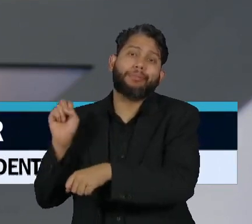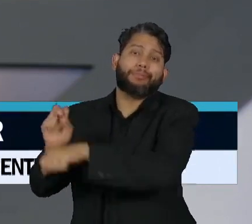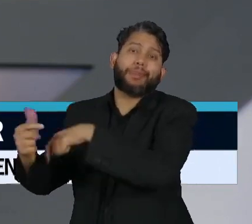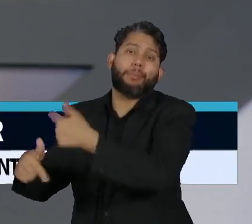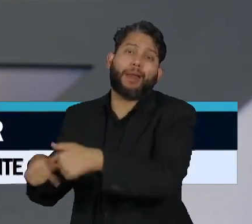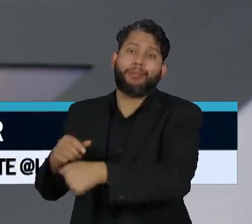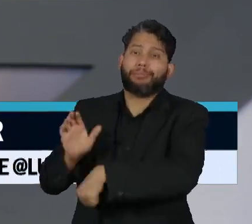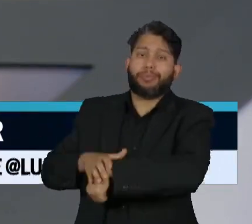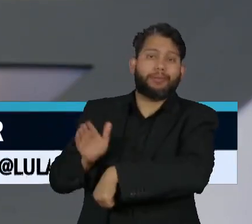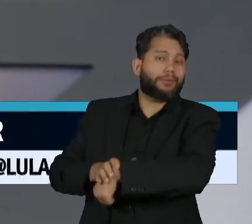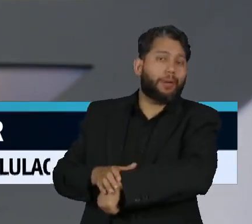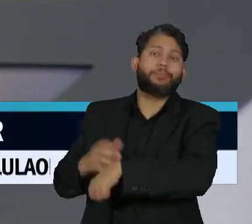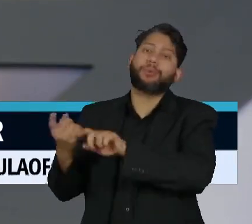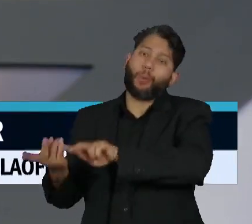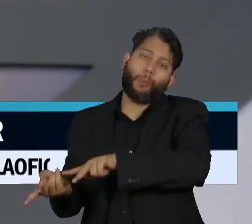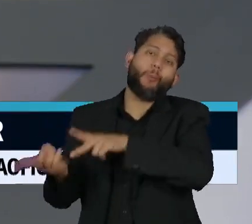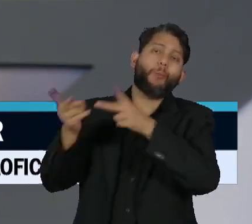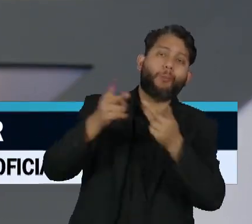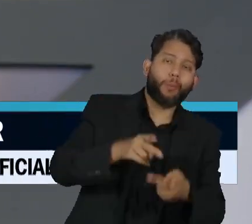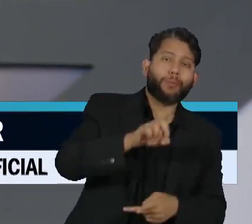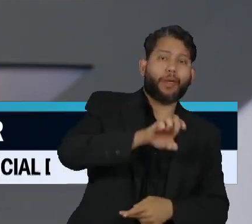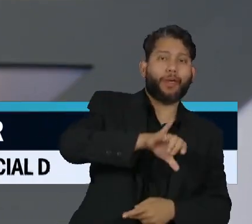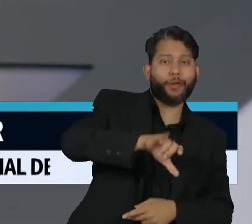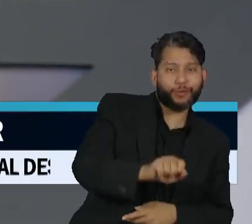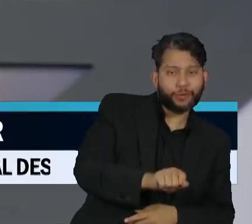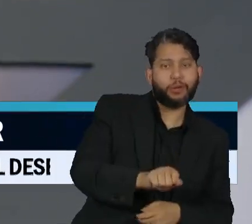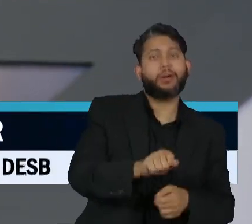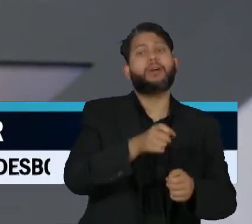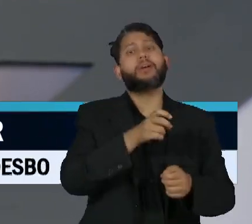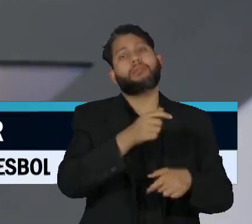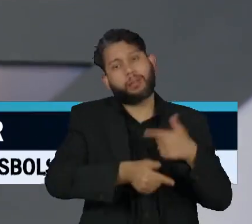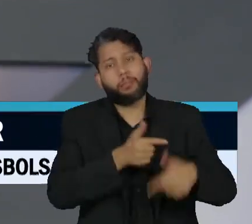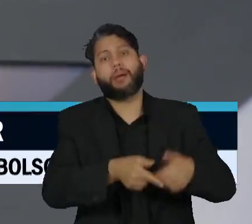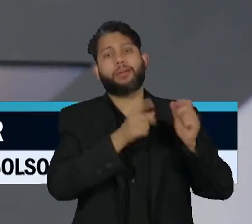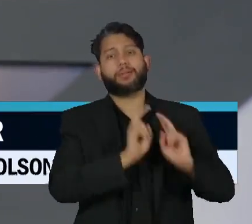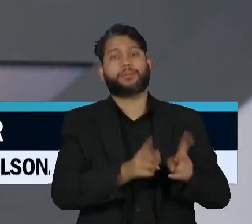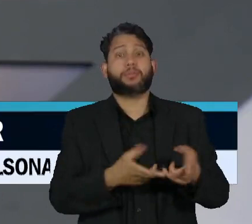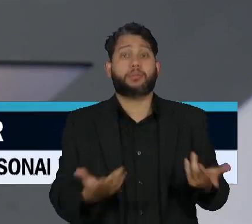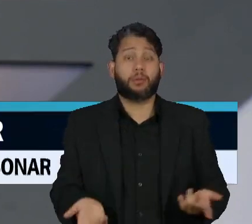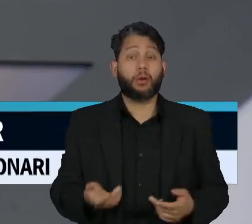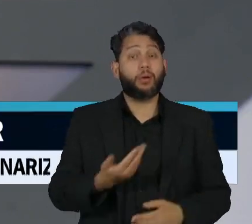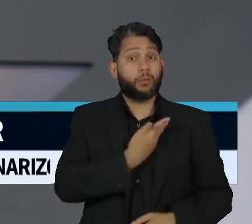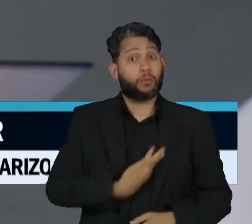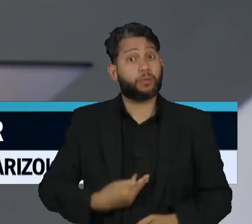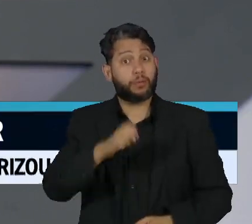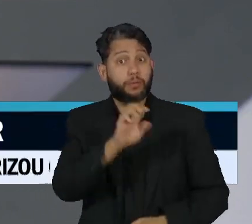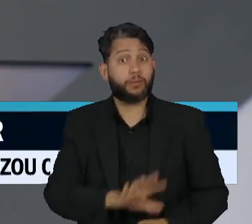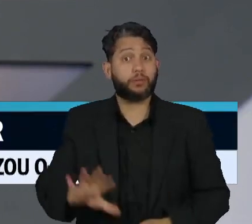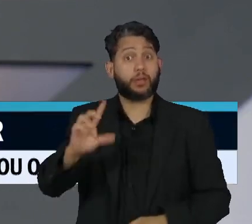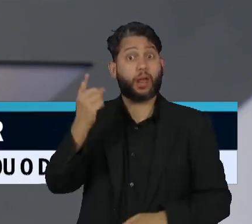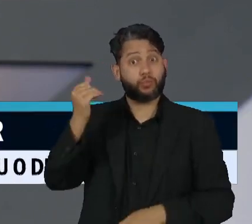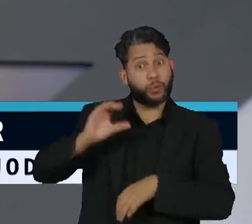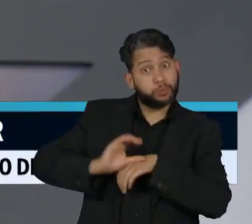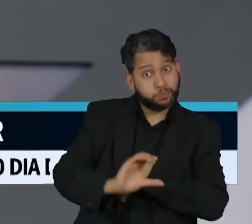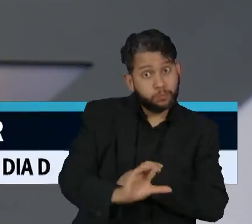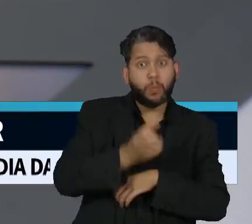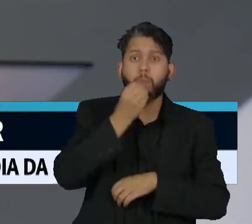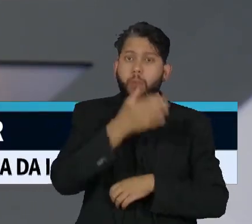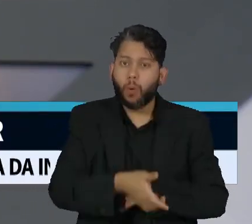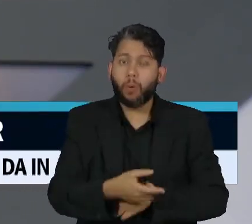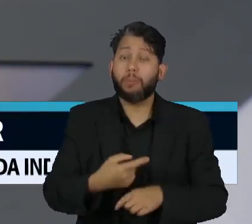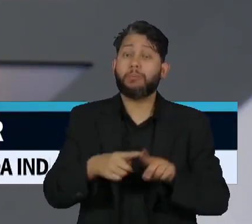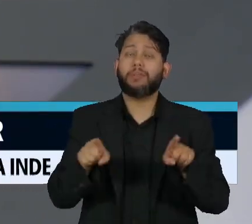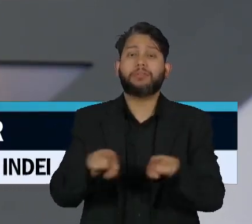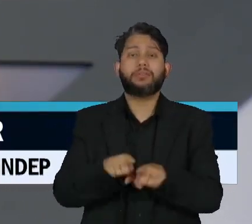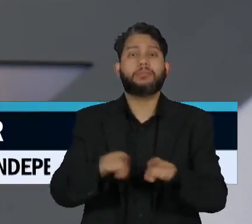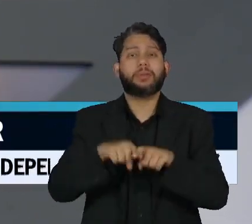adultos. Eu acho que vem em boa hora esse investimento do governo federal, mas é importante que ele venha junto com uma